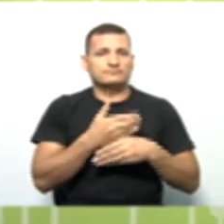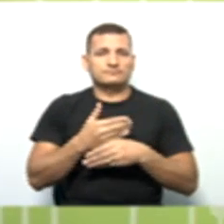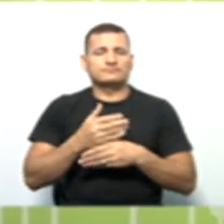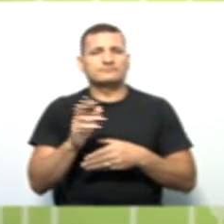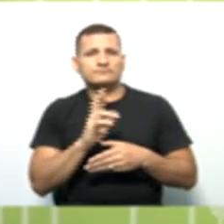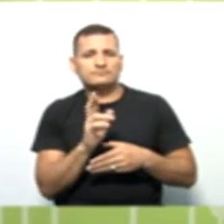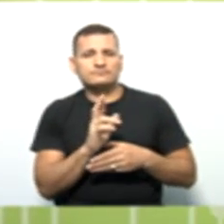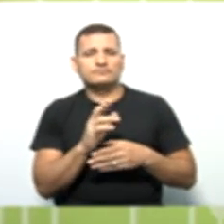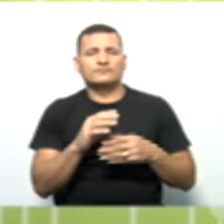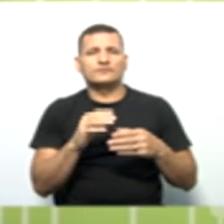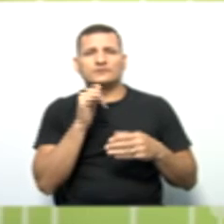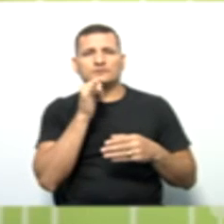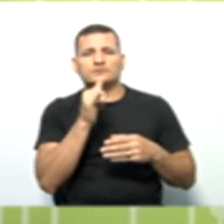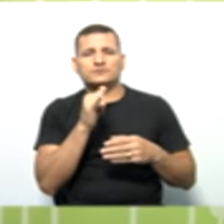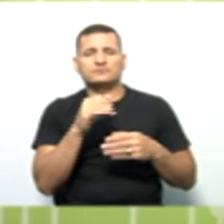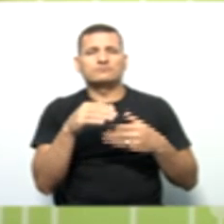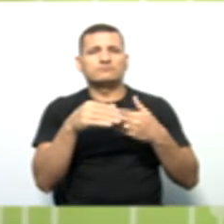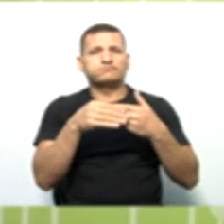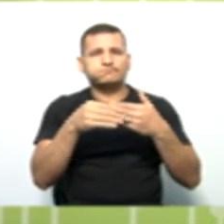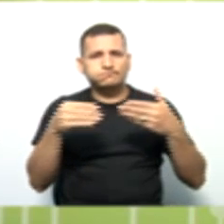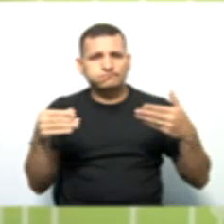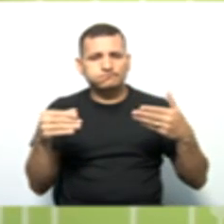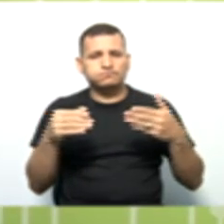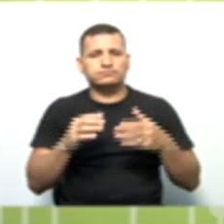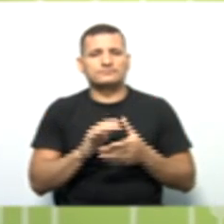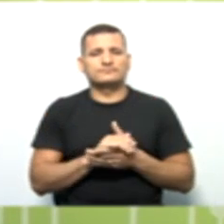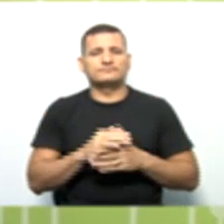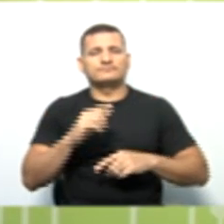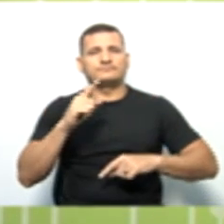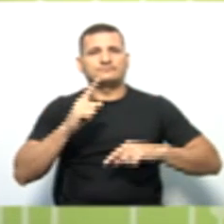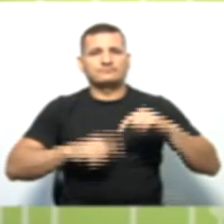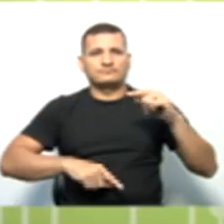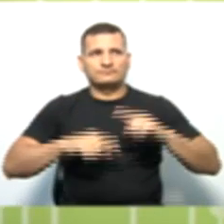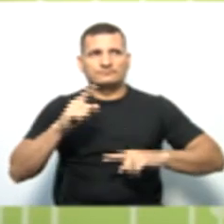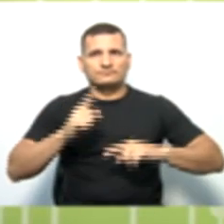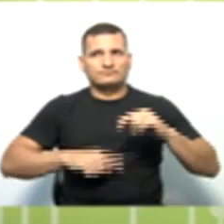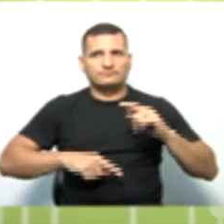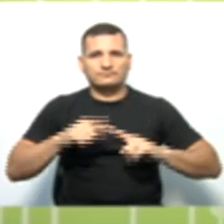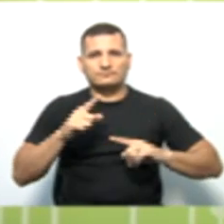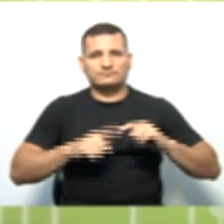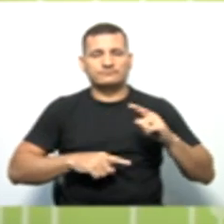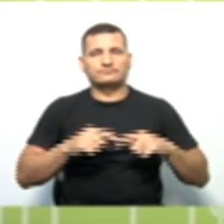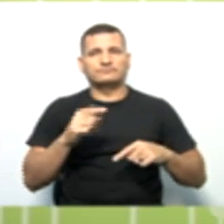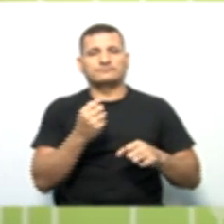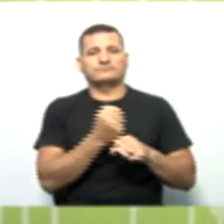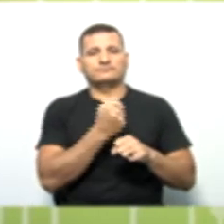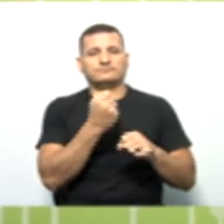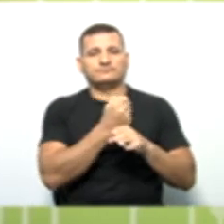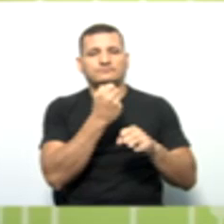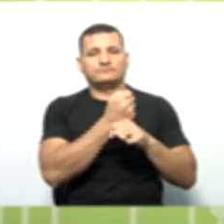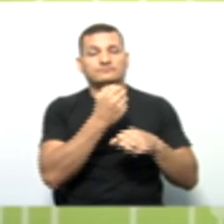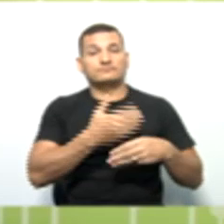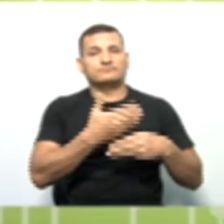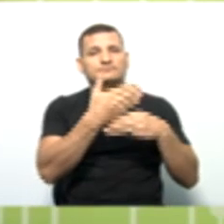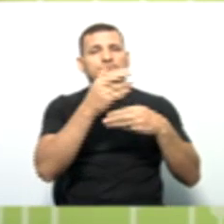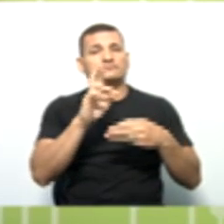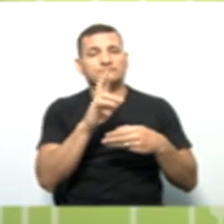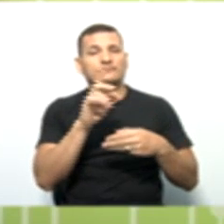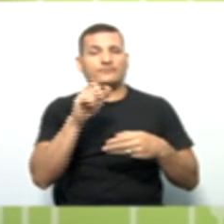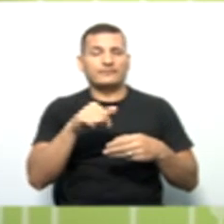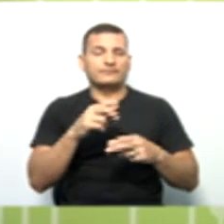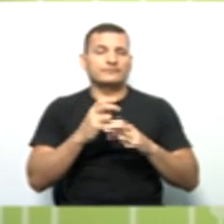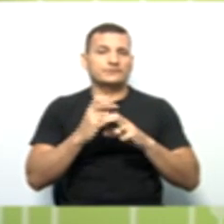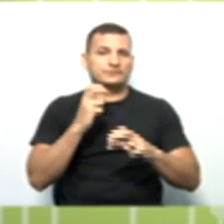a espessura, os materiais que nós vamos estar utilizando para levantar essa parede? Quem vai fazer isso é o